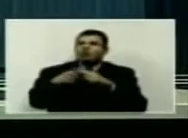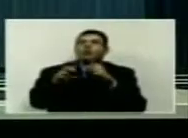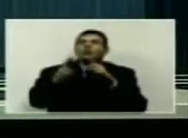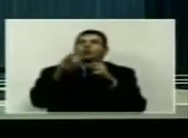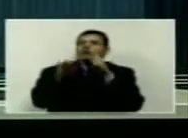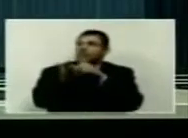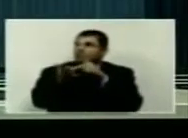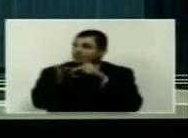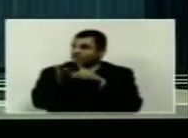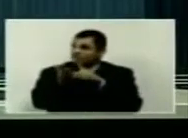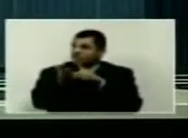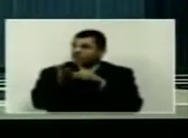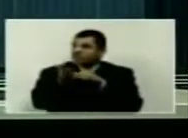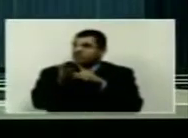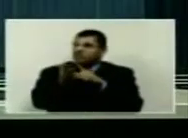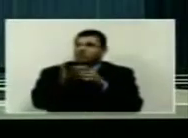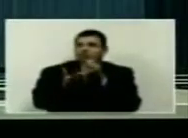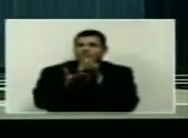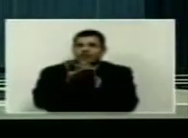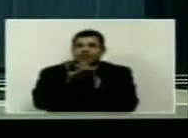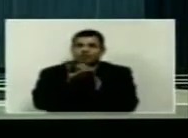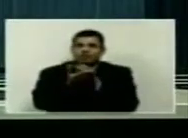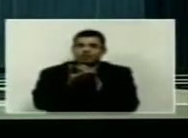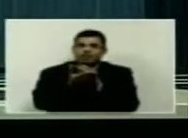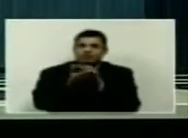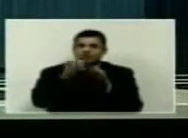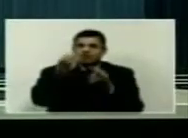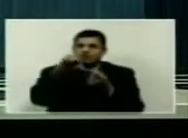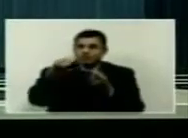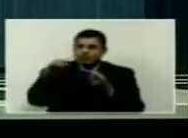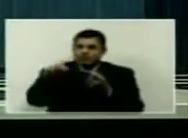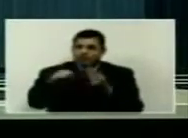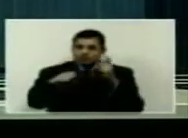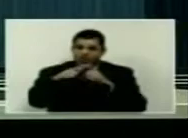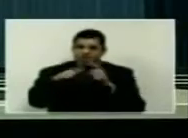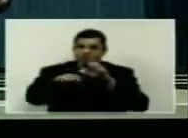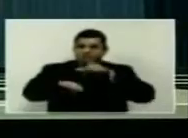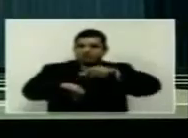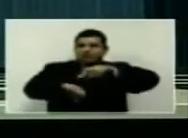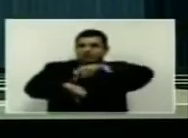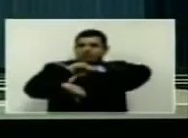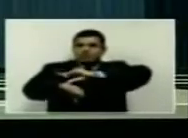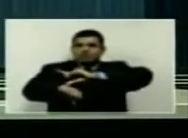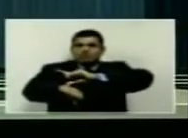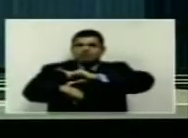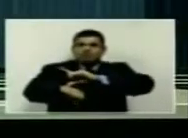verdade que o pagamento das cooperativas médicas está atrasado?